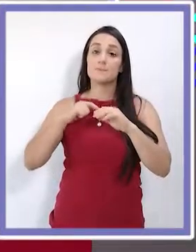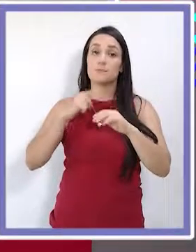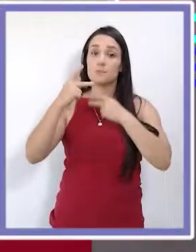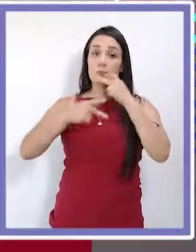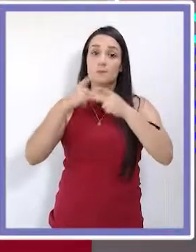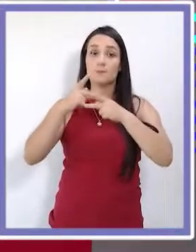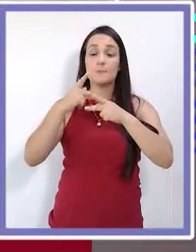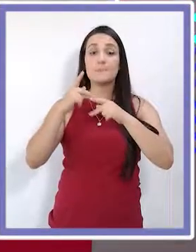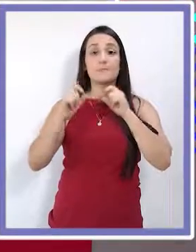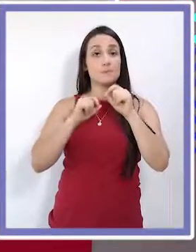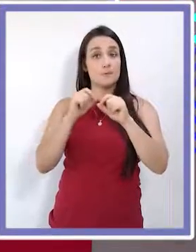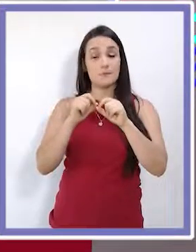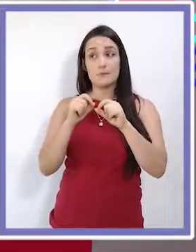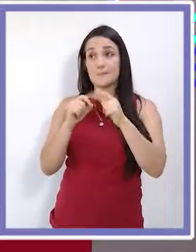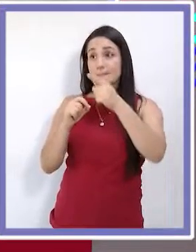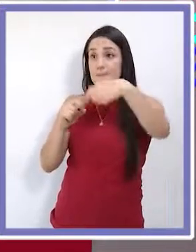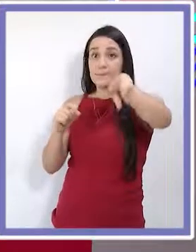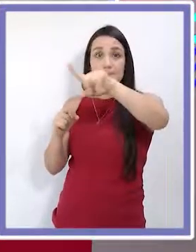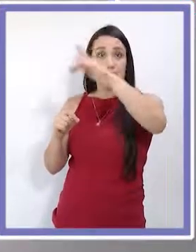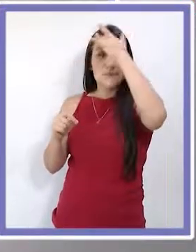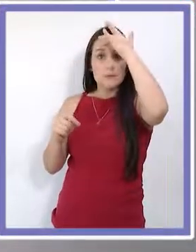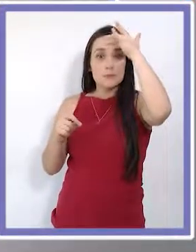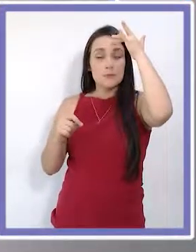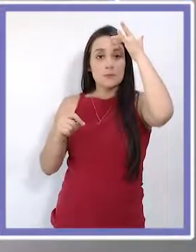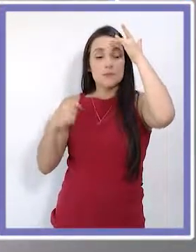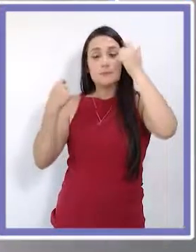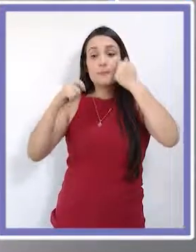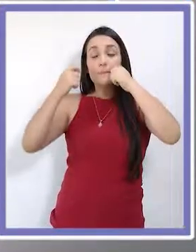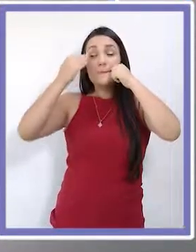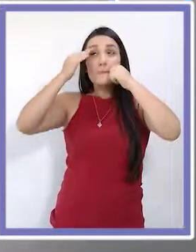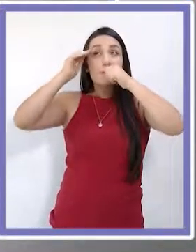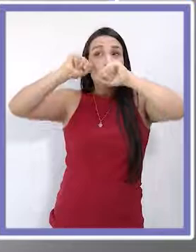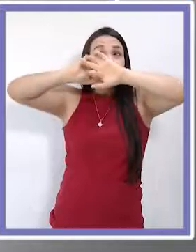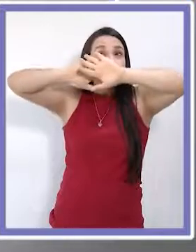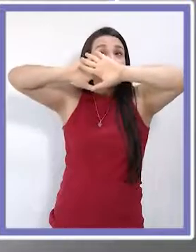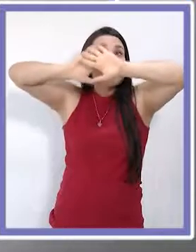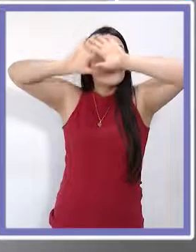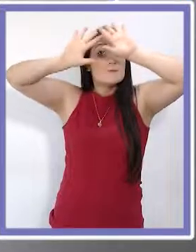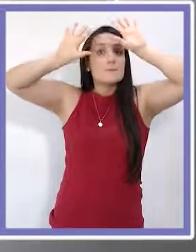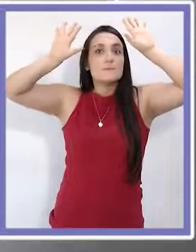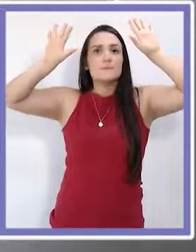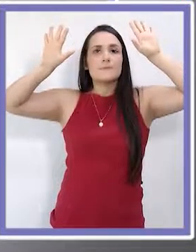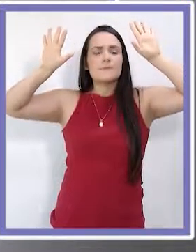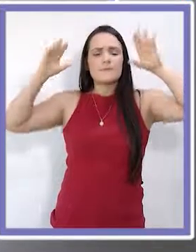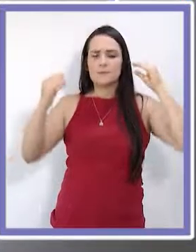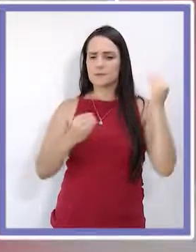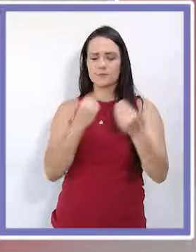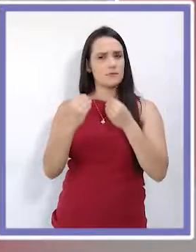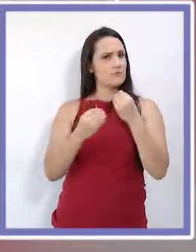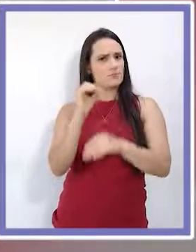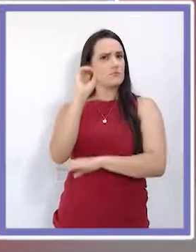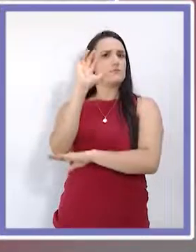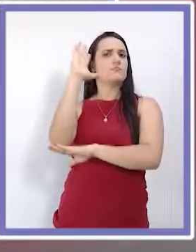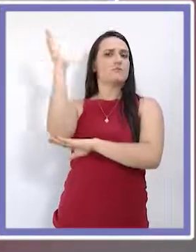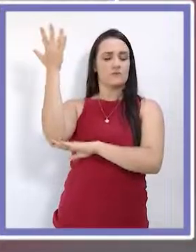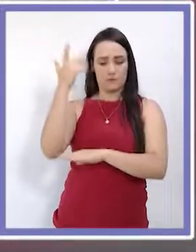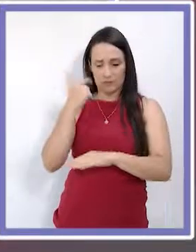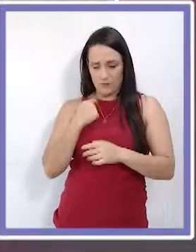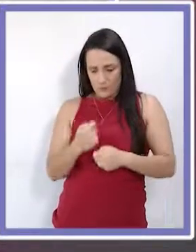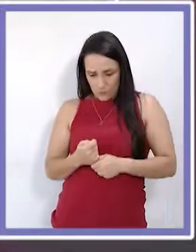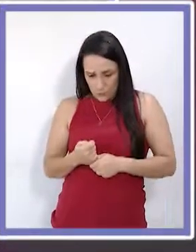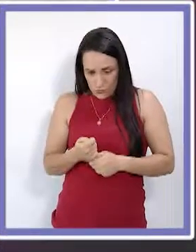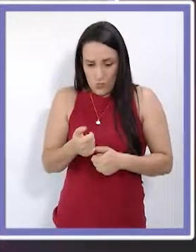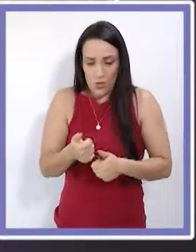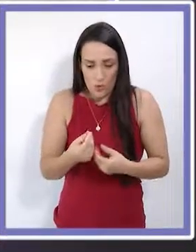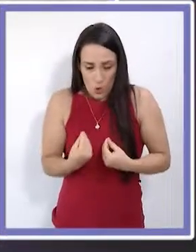interessante, o esclarecimento, né? As pessoas, elas precisam ser esclarecidas de como funciona o